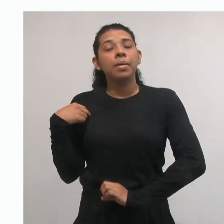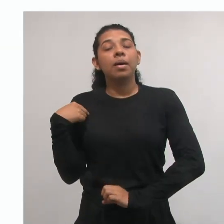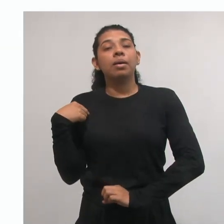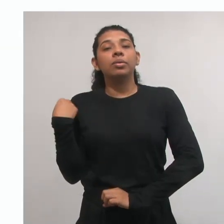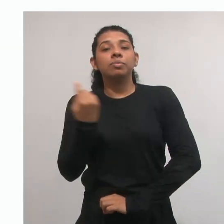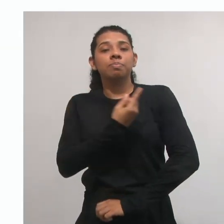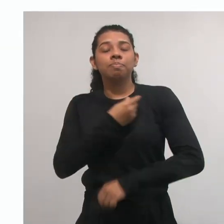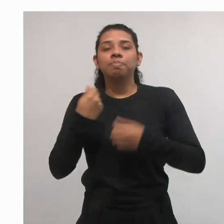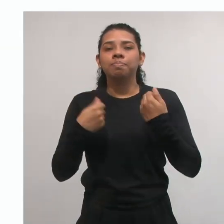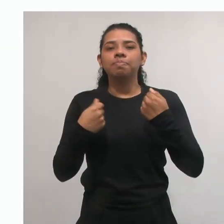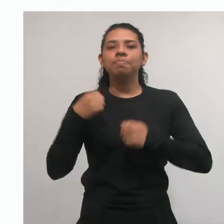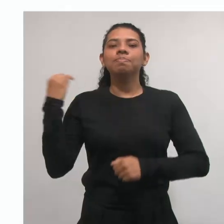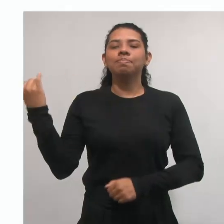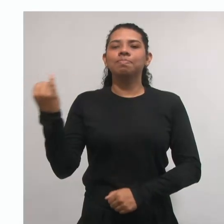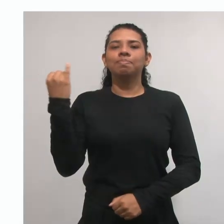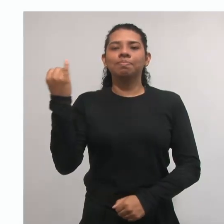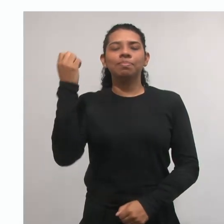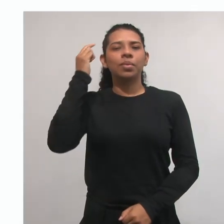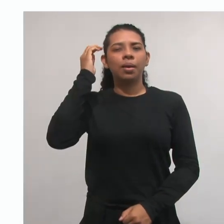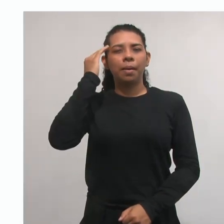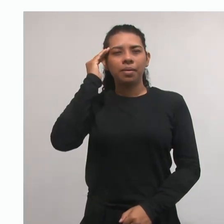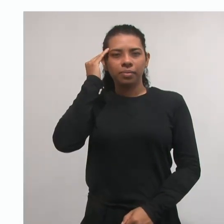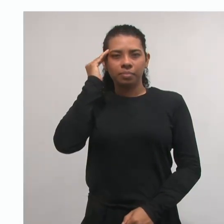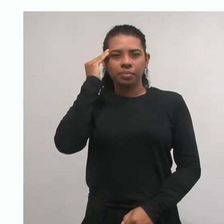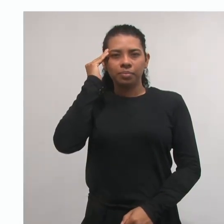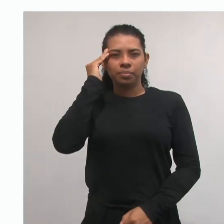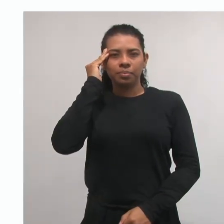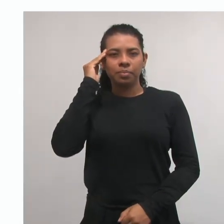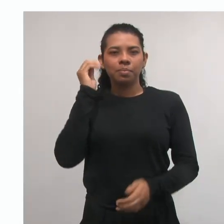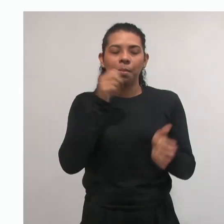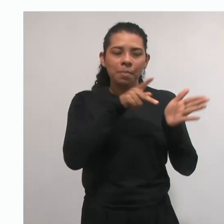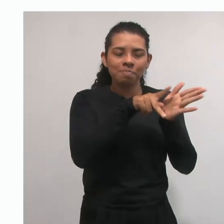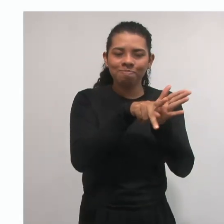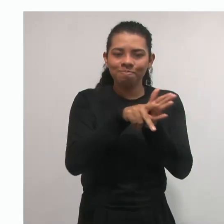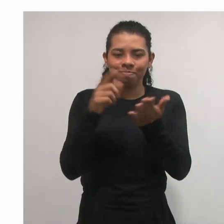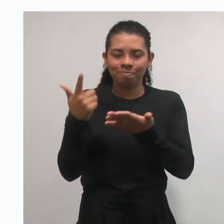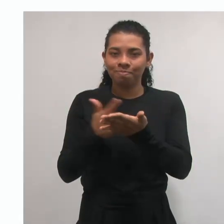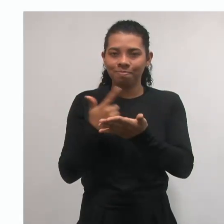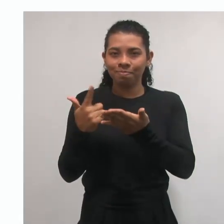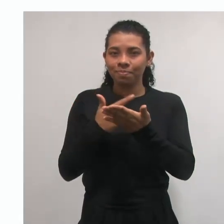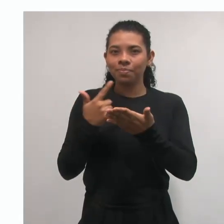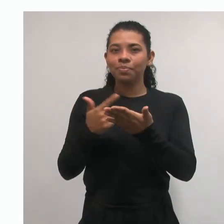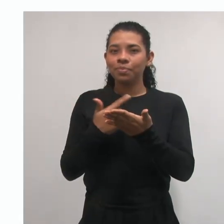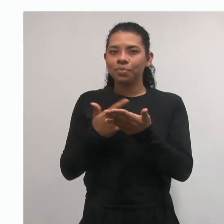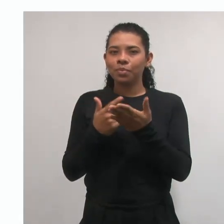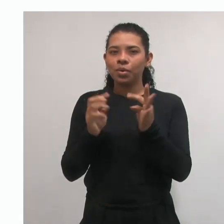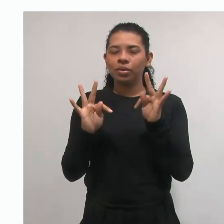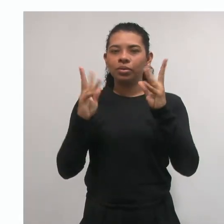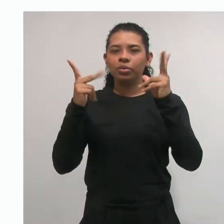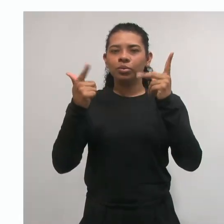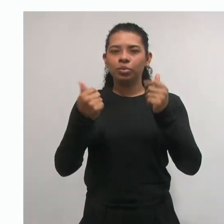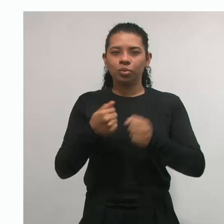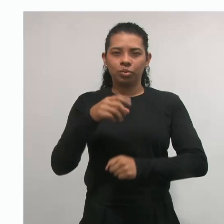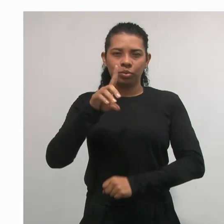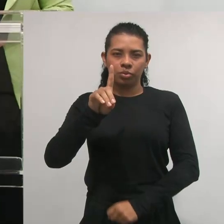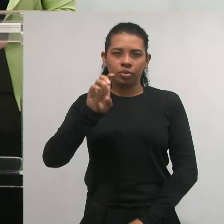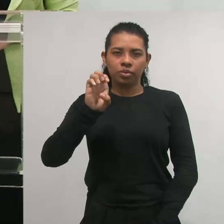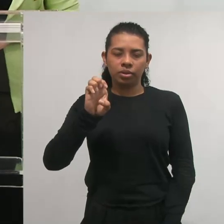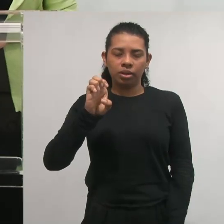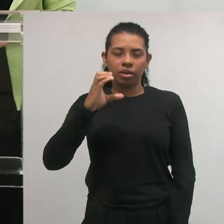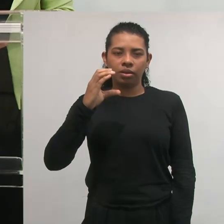nós tenhamos acesso a essa literatura, a esses pensamentos, né, a essas